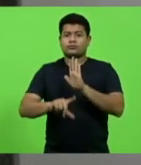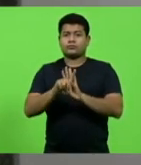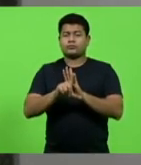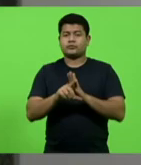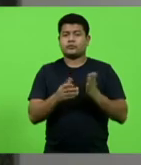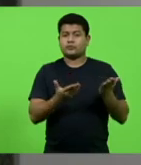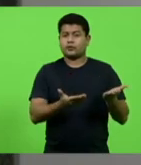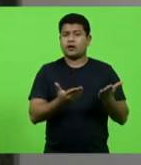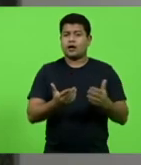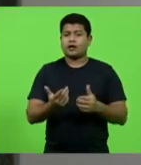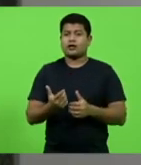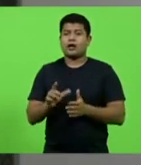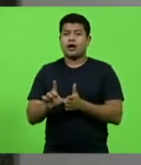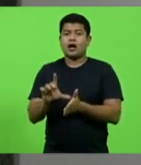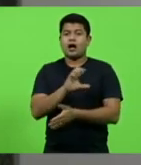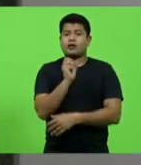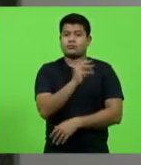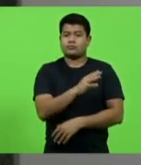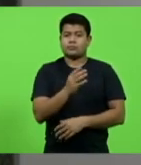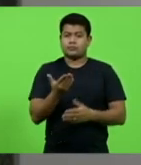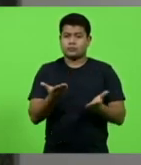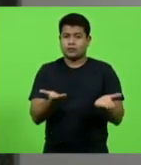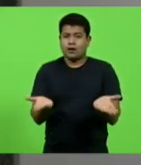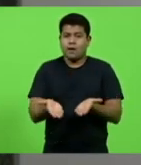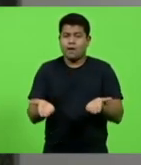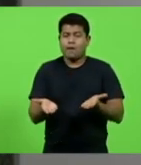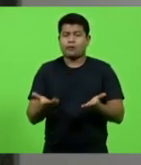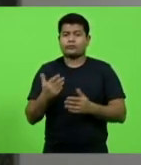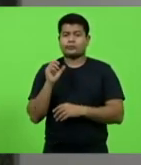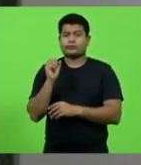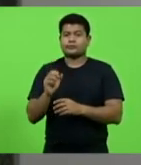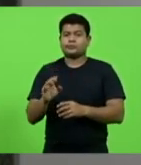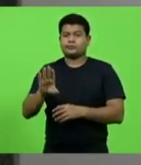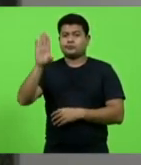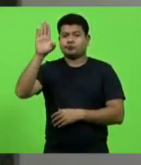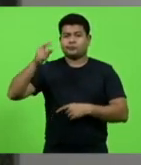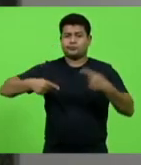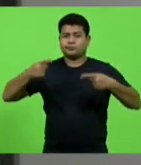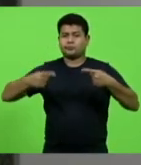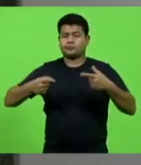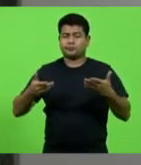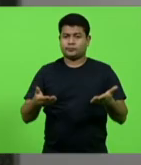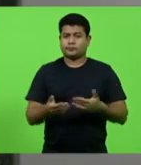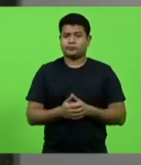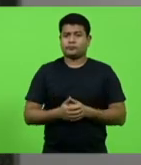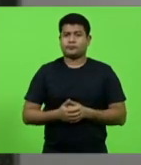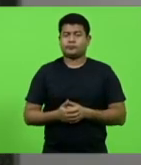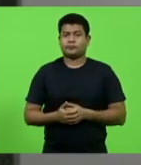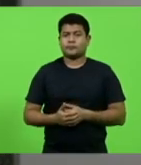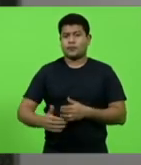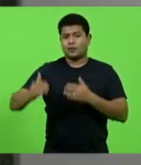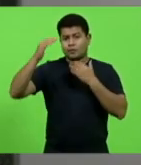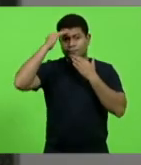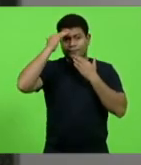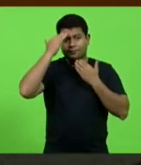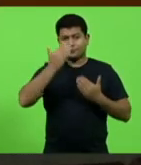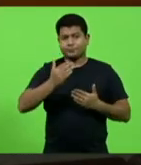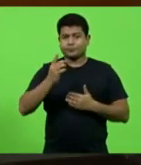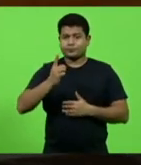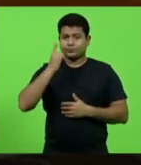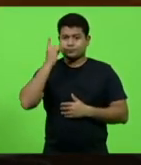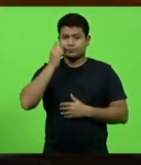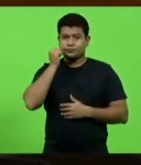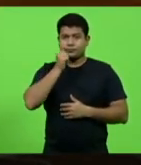se manifeste nesse momento e depois nós seguimos a sequência das falas. Deputada, muito obrigado pela gentil quebra